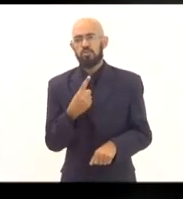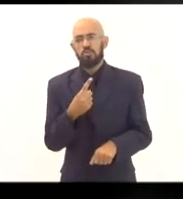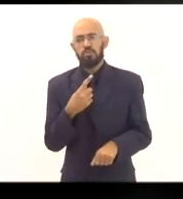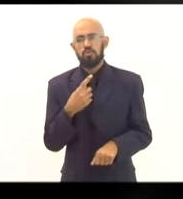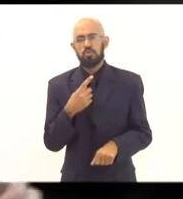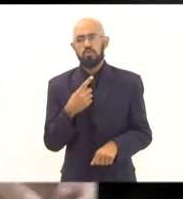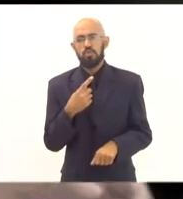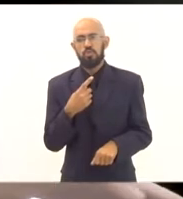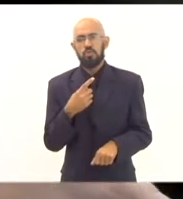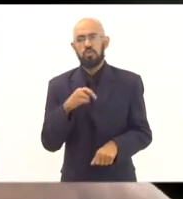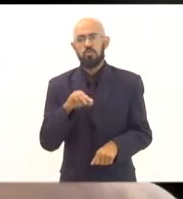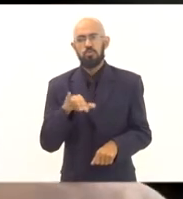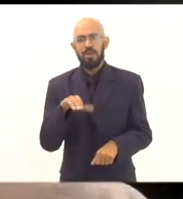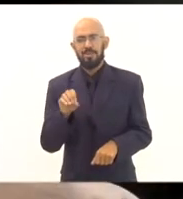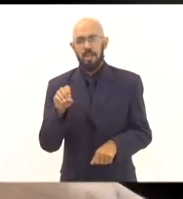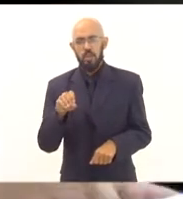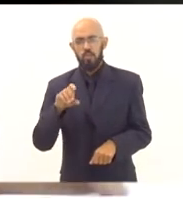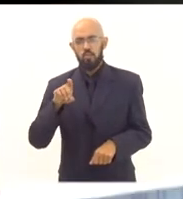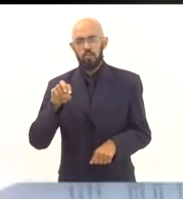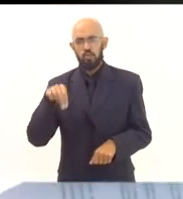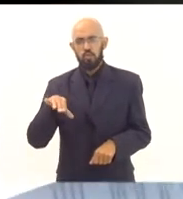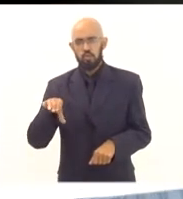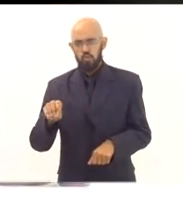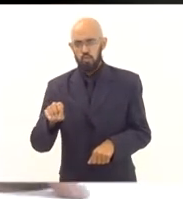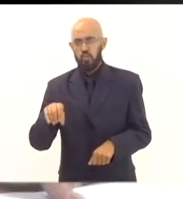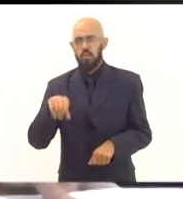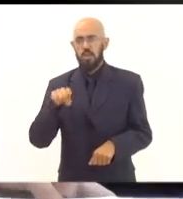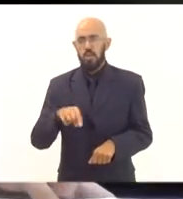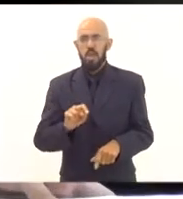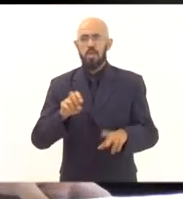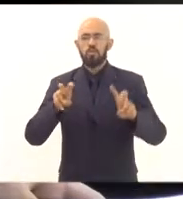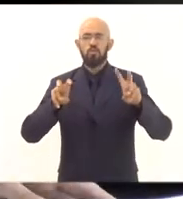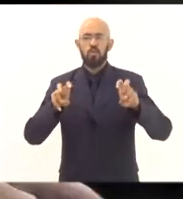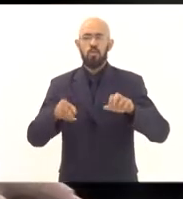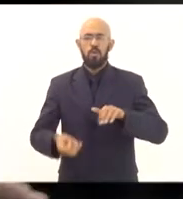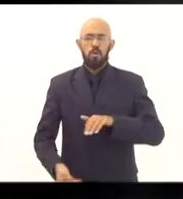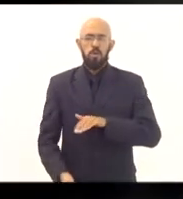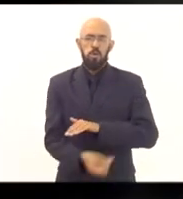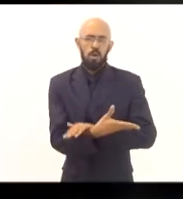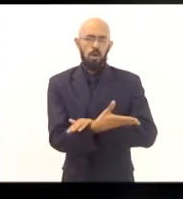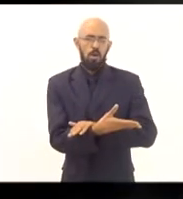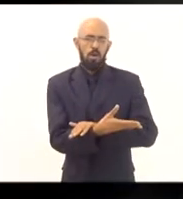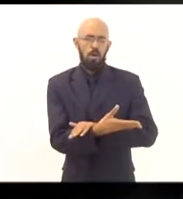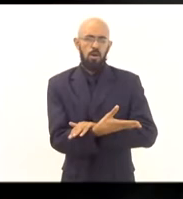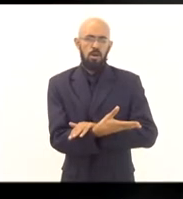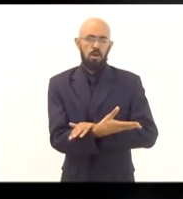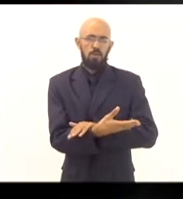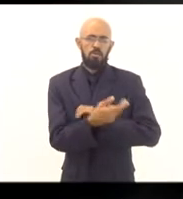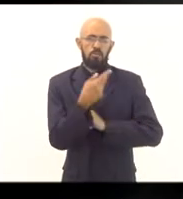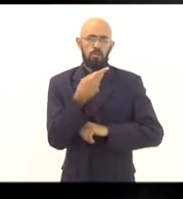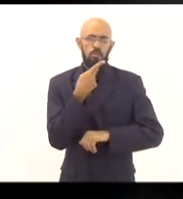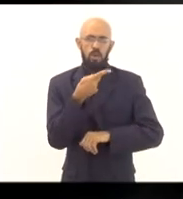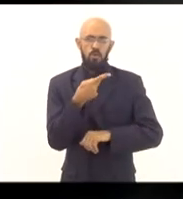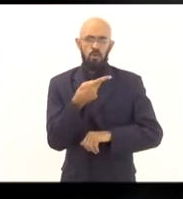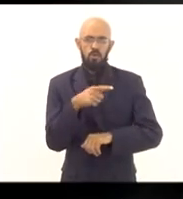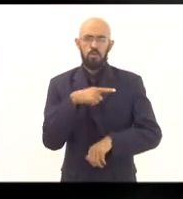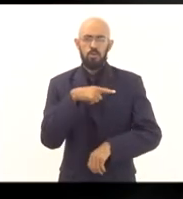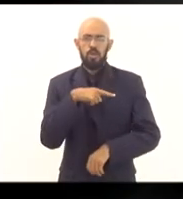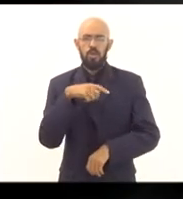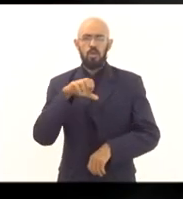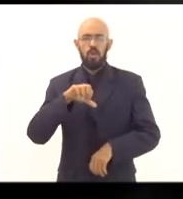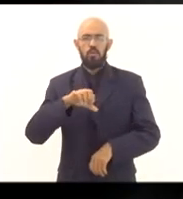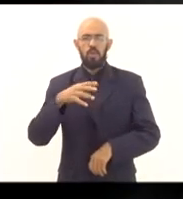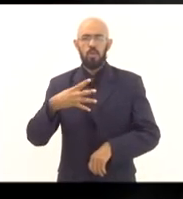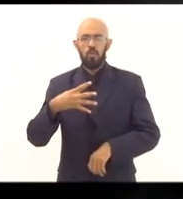Marcelo Dino em relação à Fraude que o senhor citou a gente tem 94